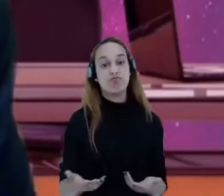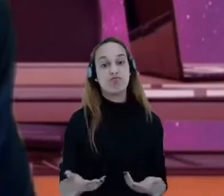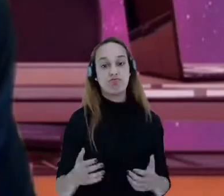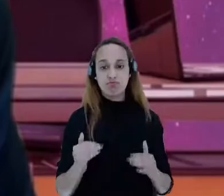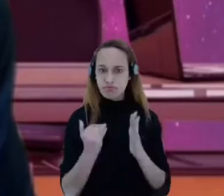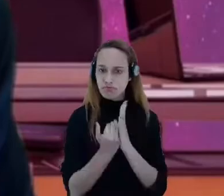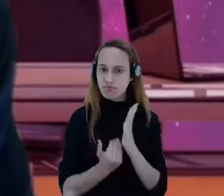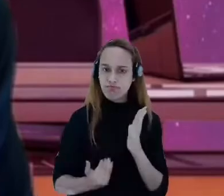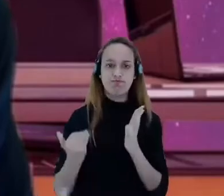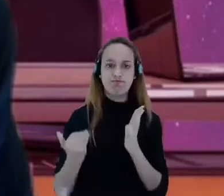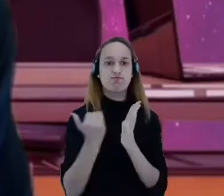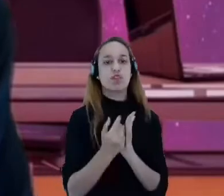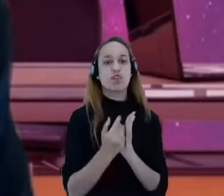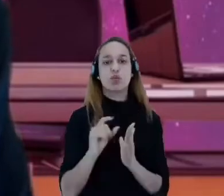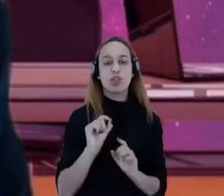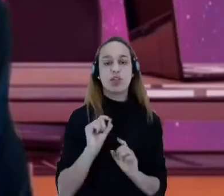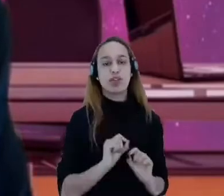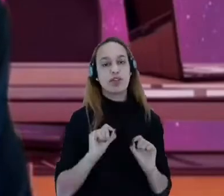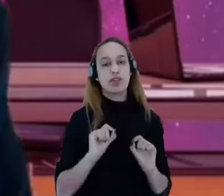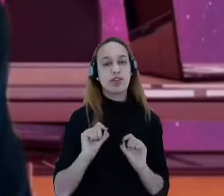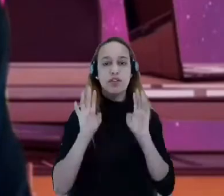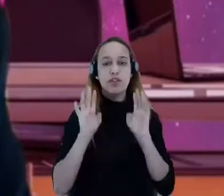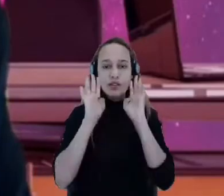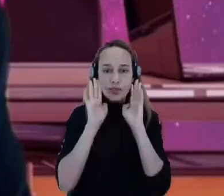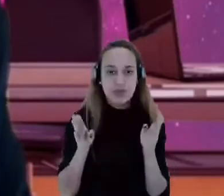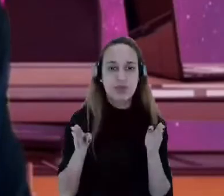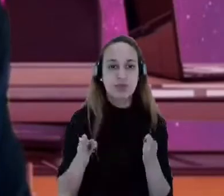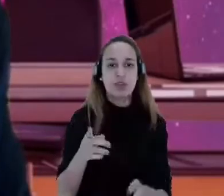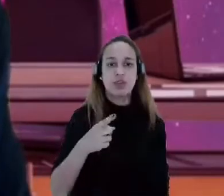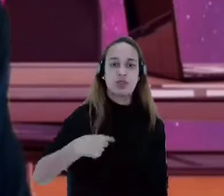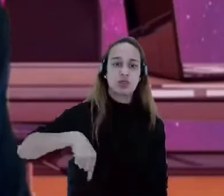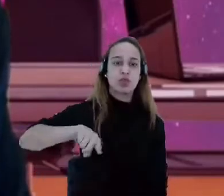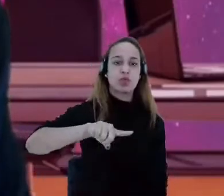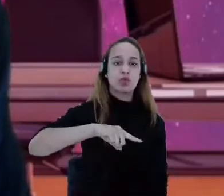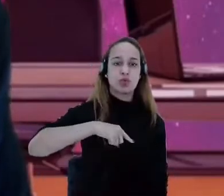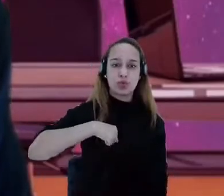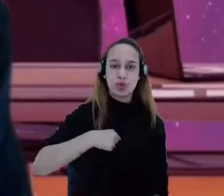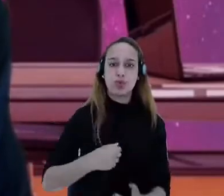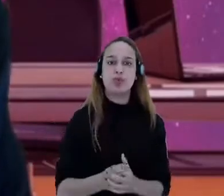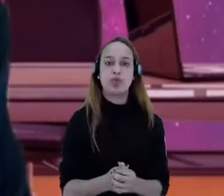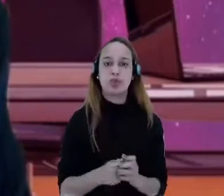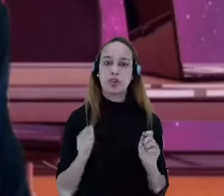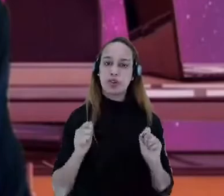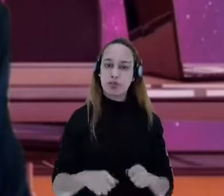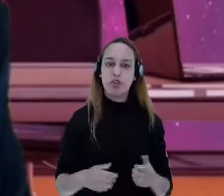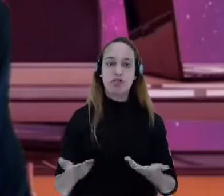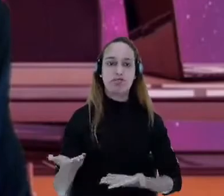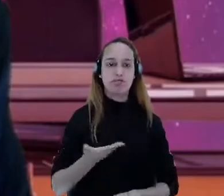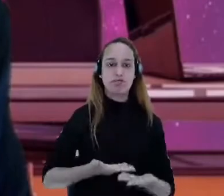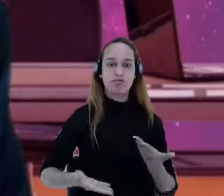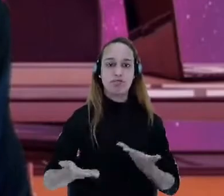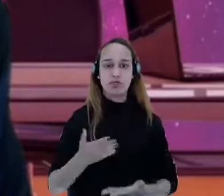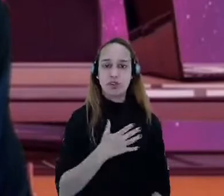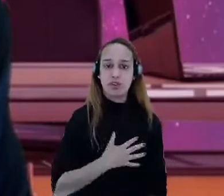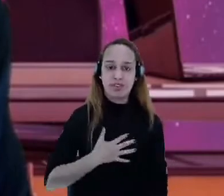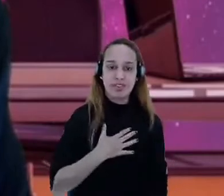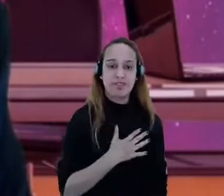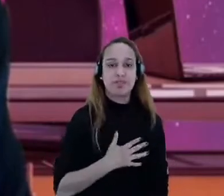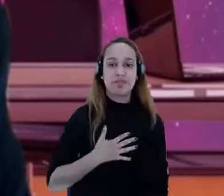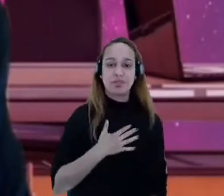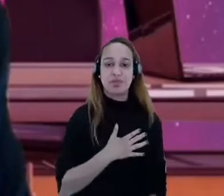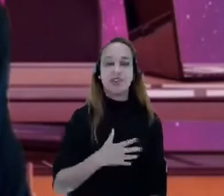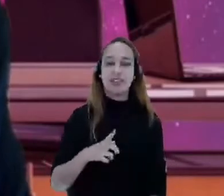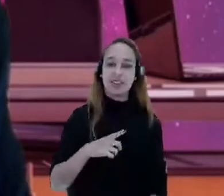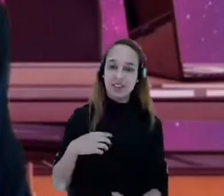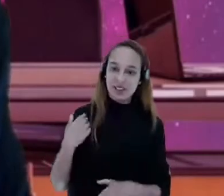que essa tem sido a missão da nossa confederação, da CNSEG, uma entidade que vem se destacando ao longo